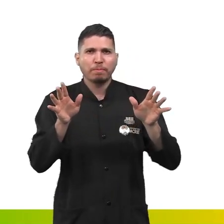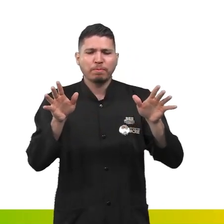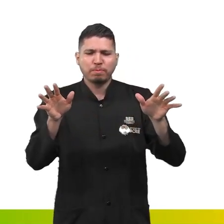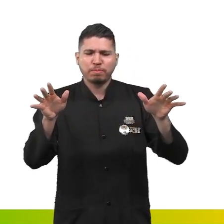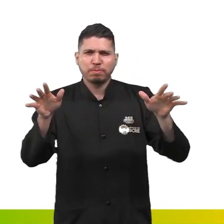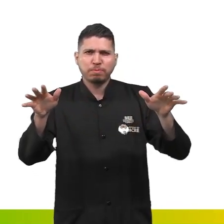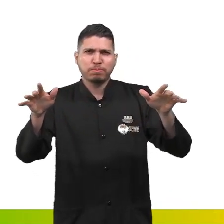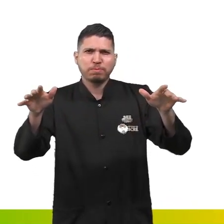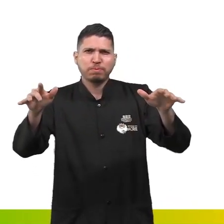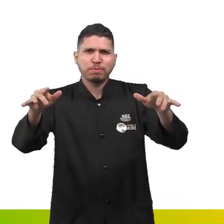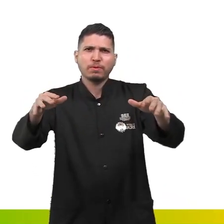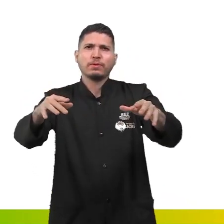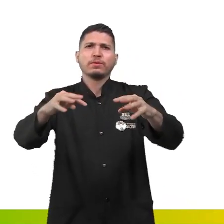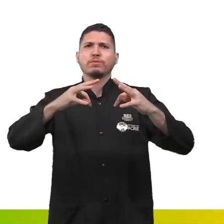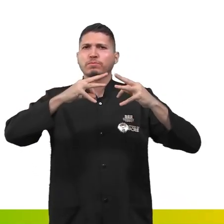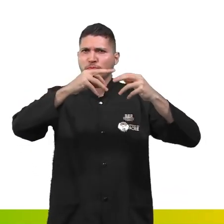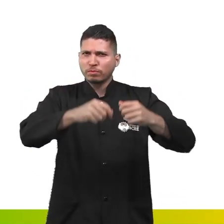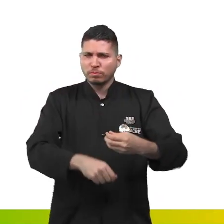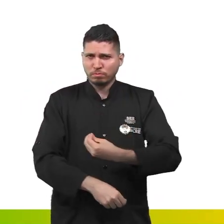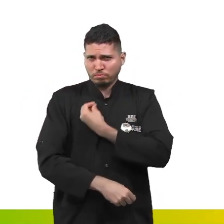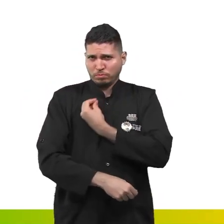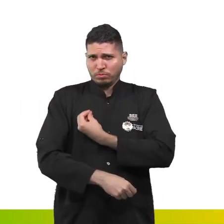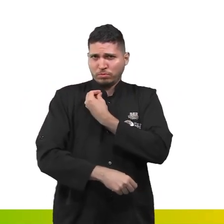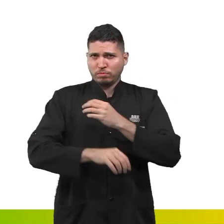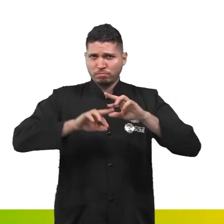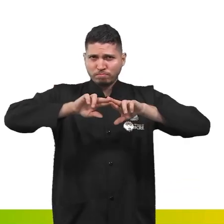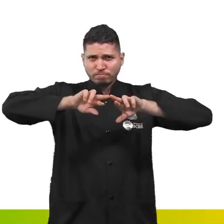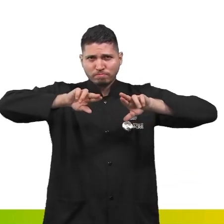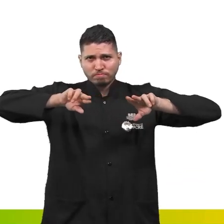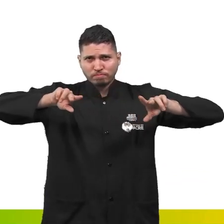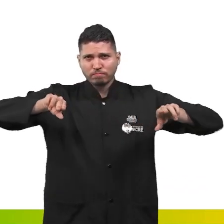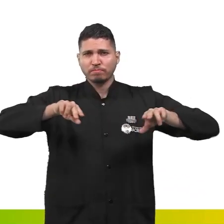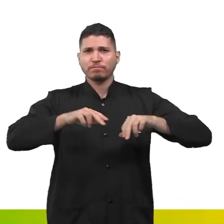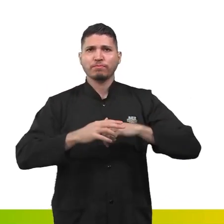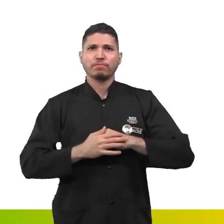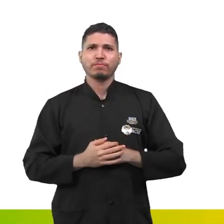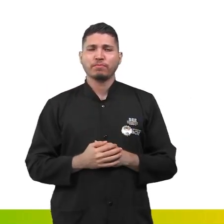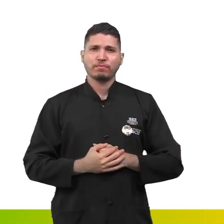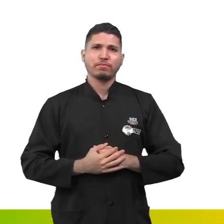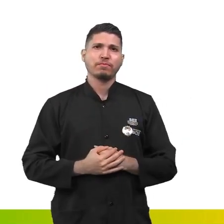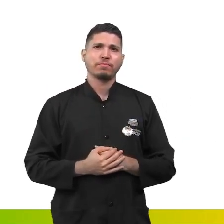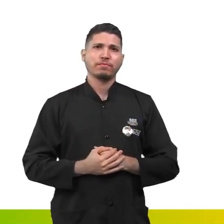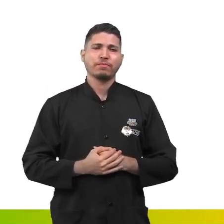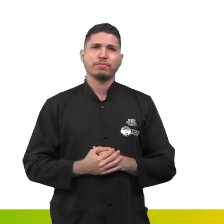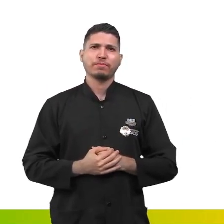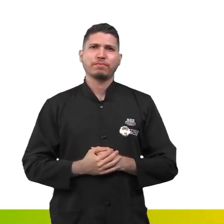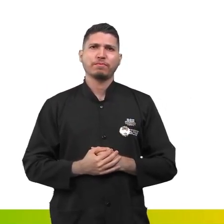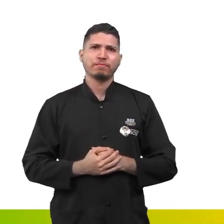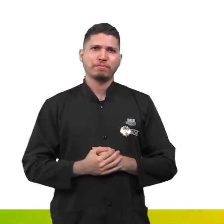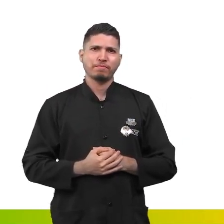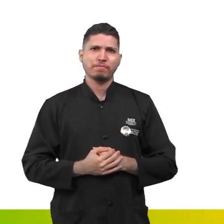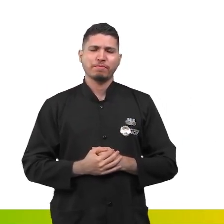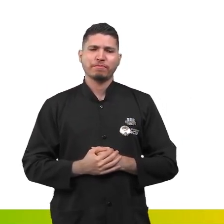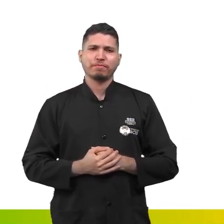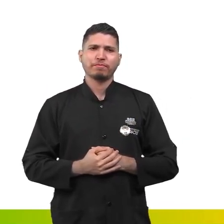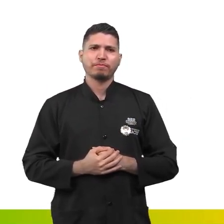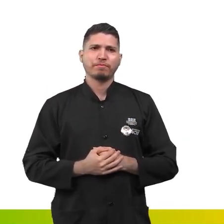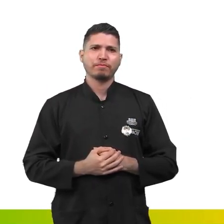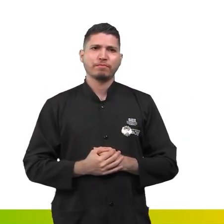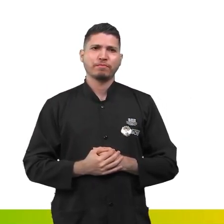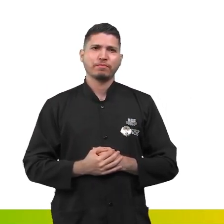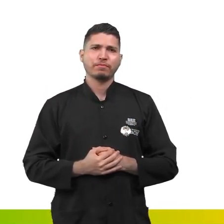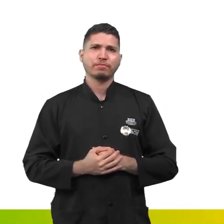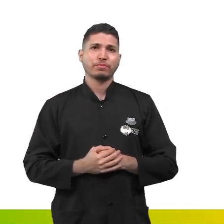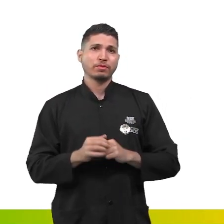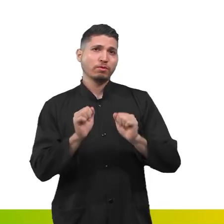florestas e toda uma biodiversidade que ali estava. Isso gerou, olha aqui, acompanha, emissão